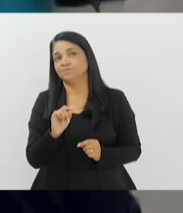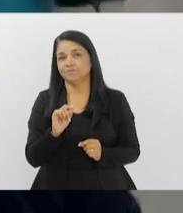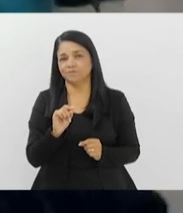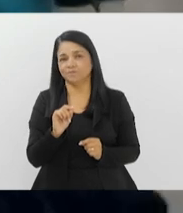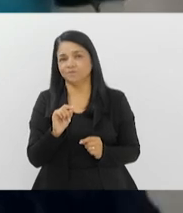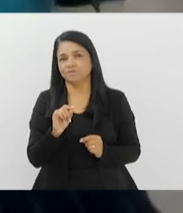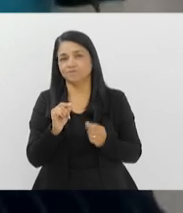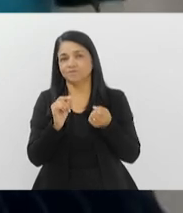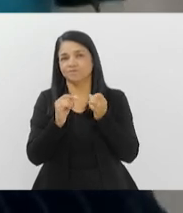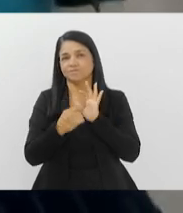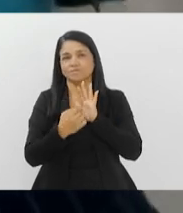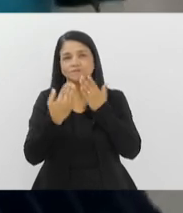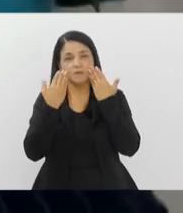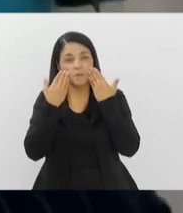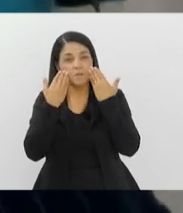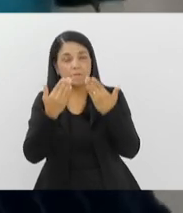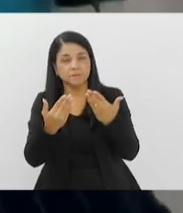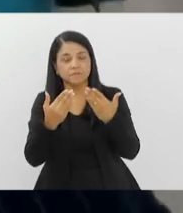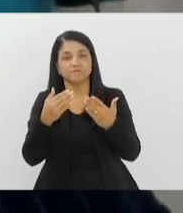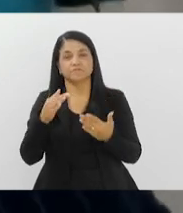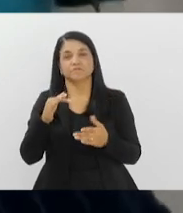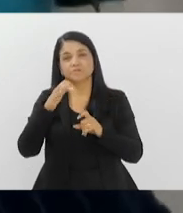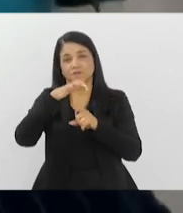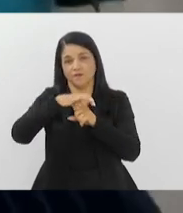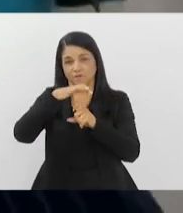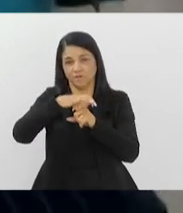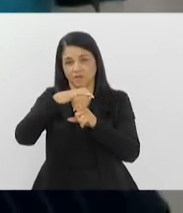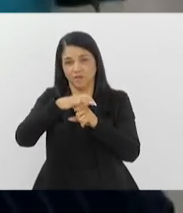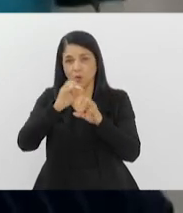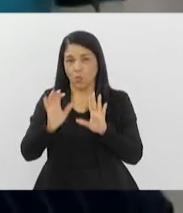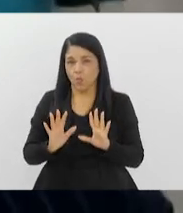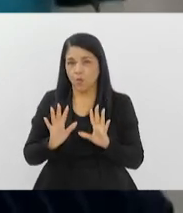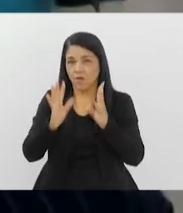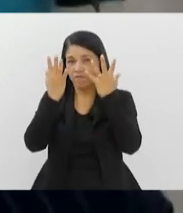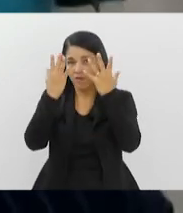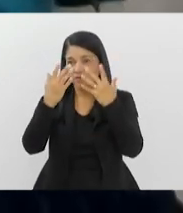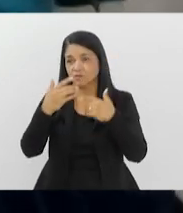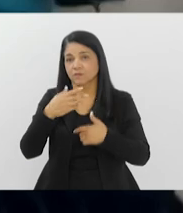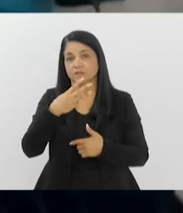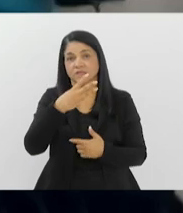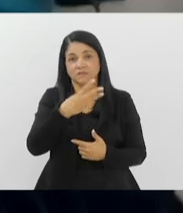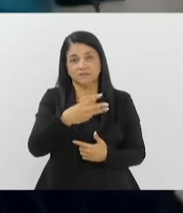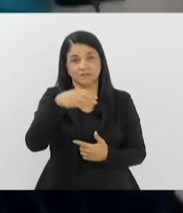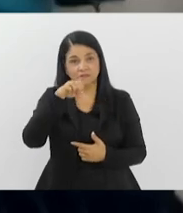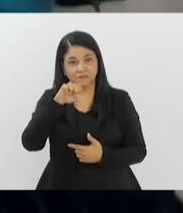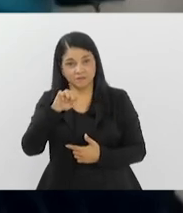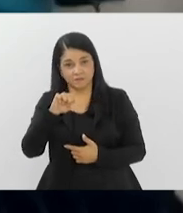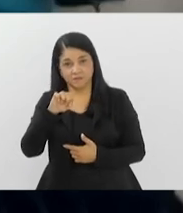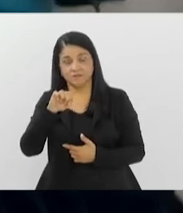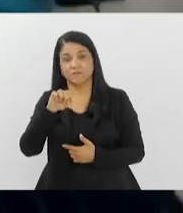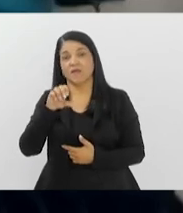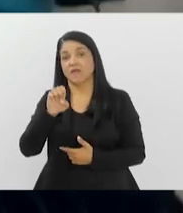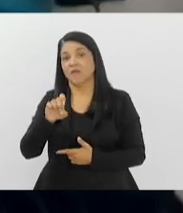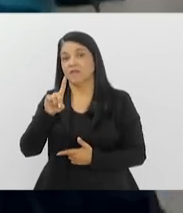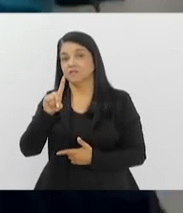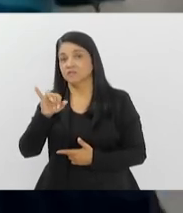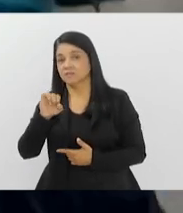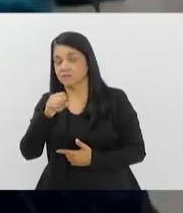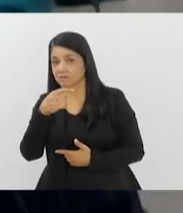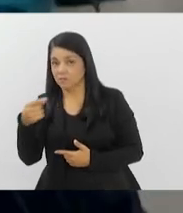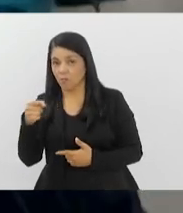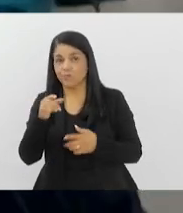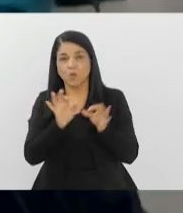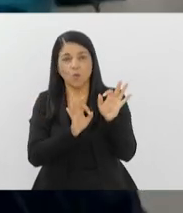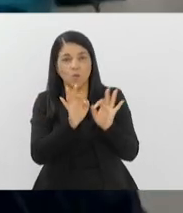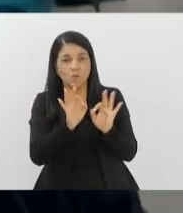uma apresentação, ou seja, a Field é um evento que vai na sua 39ª edição, é uma organização